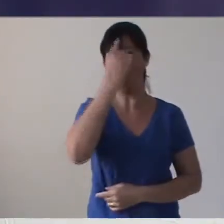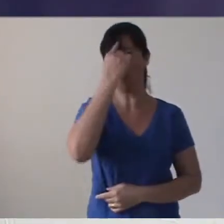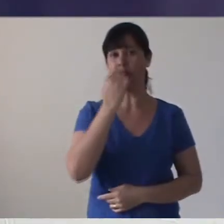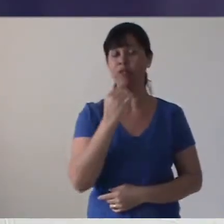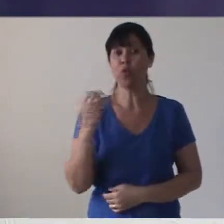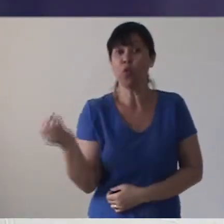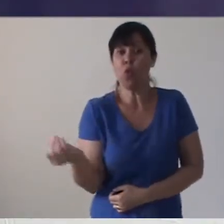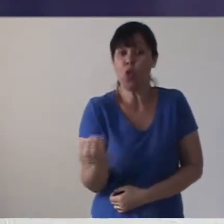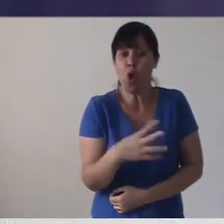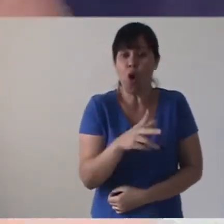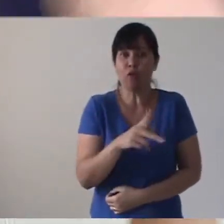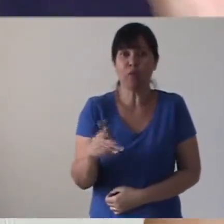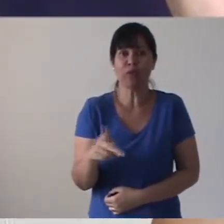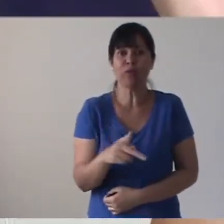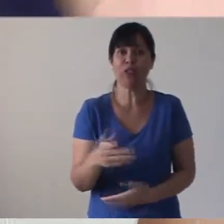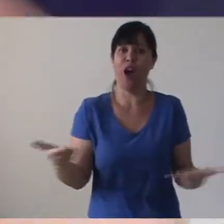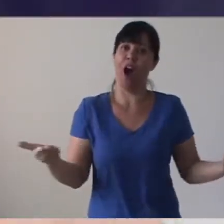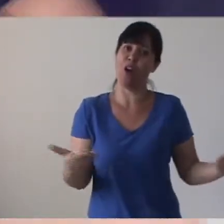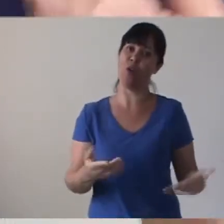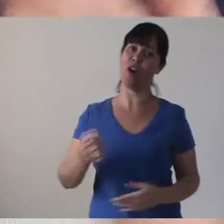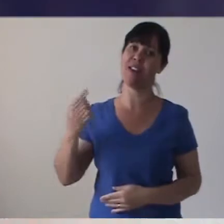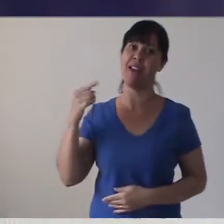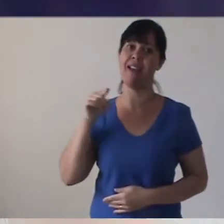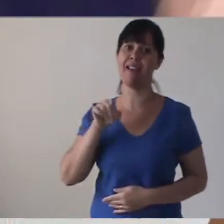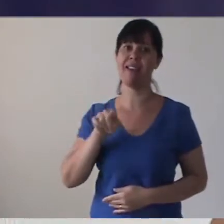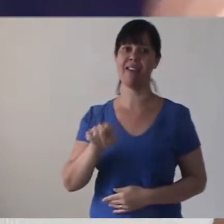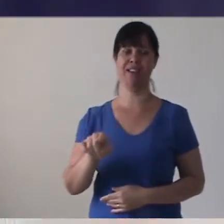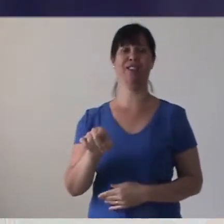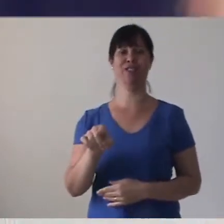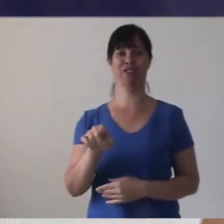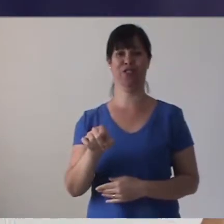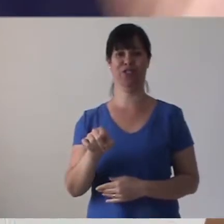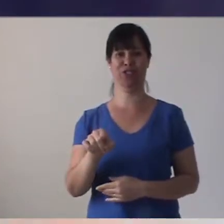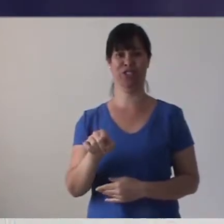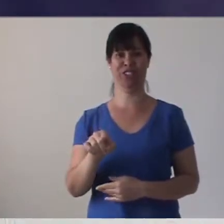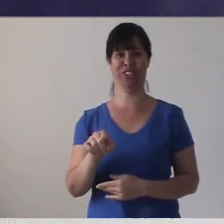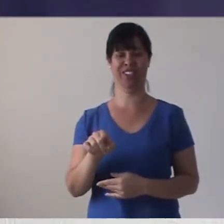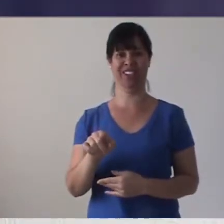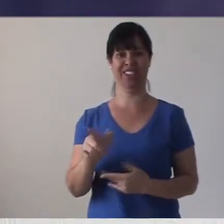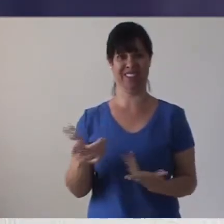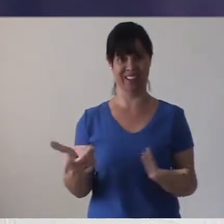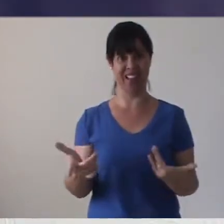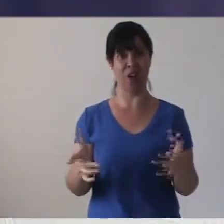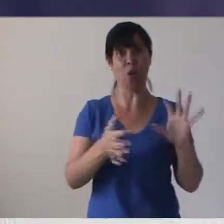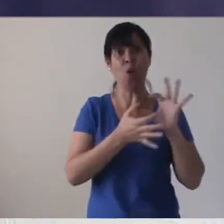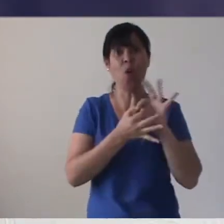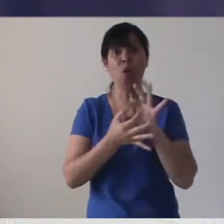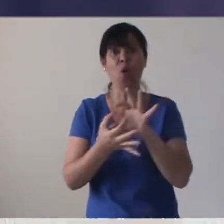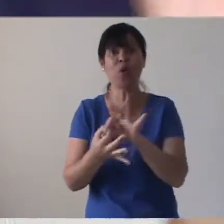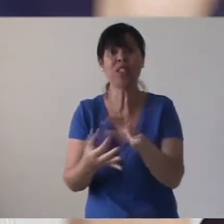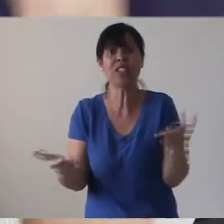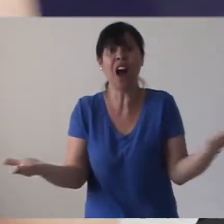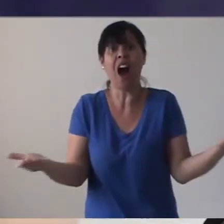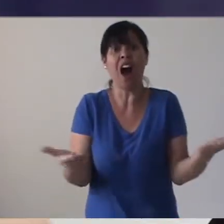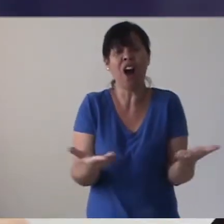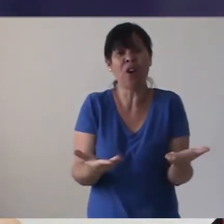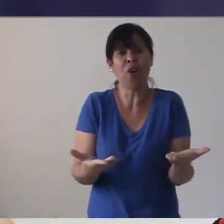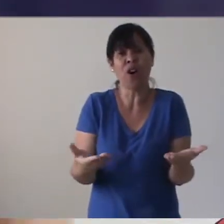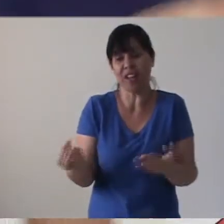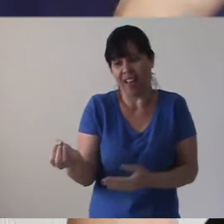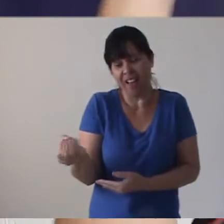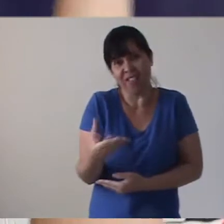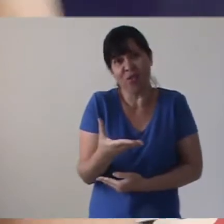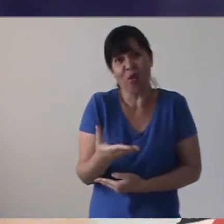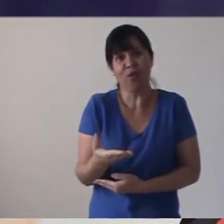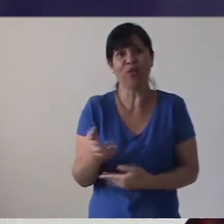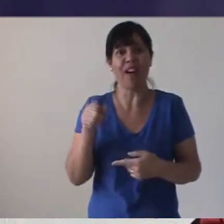é este, tá? O contexto educacional atual é este, certo? Porque aquela escola onde